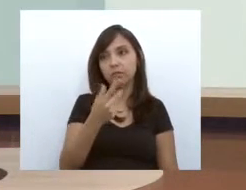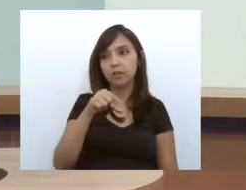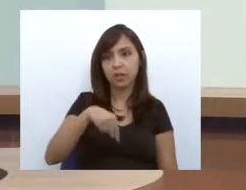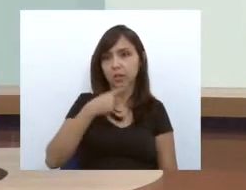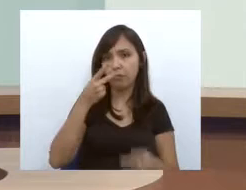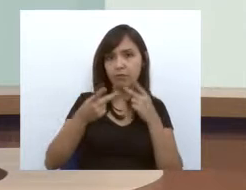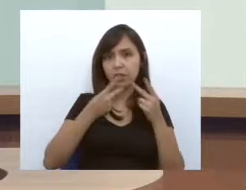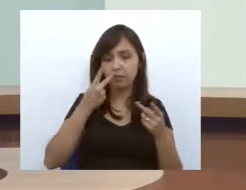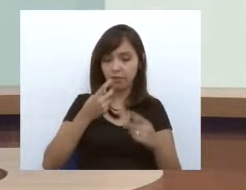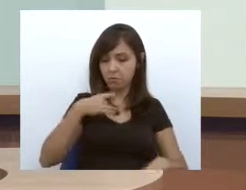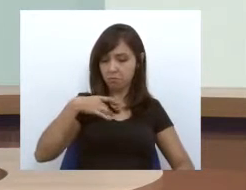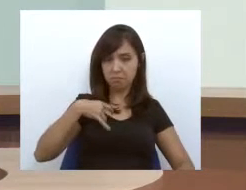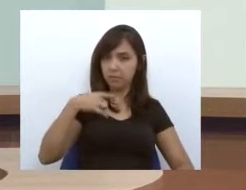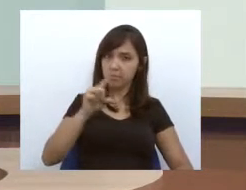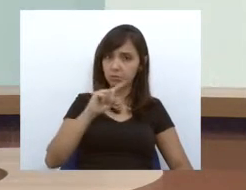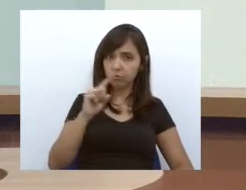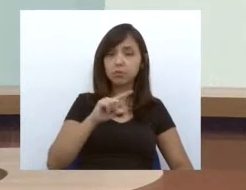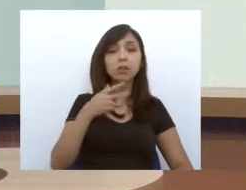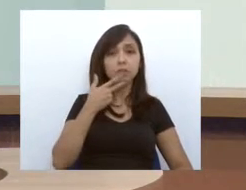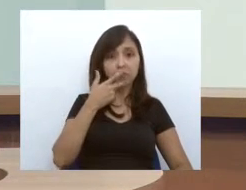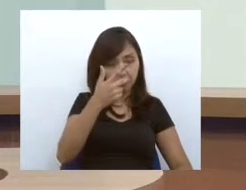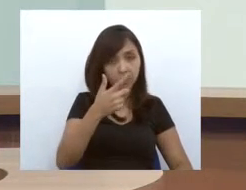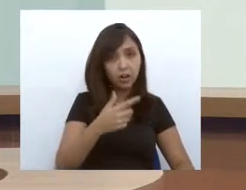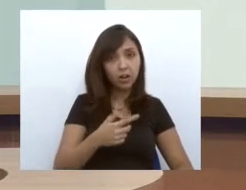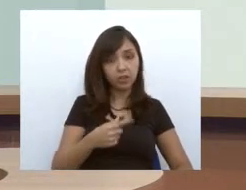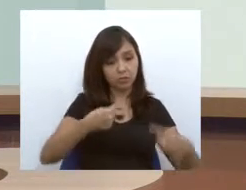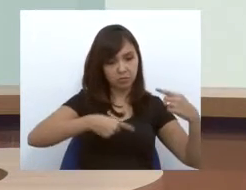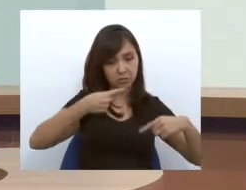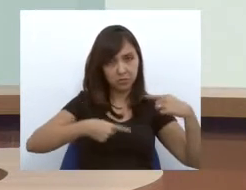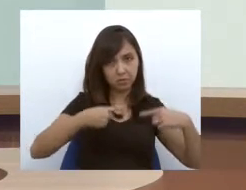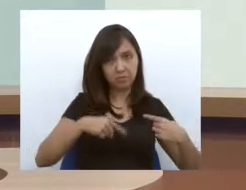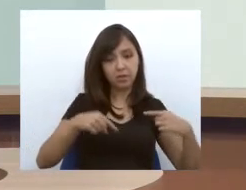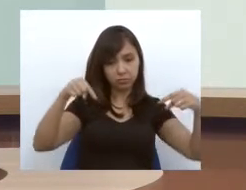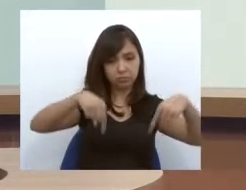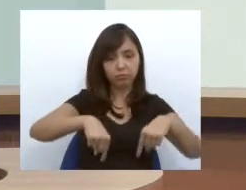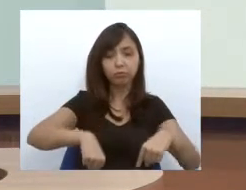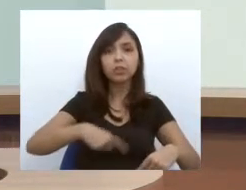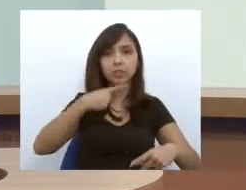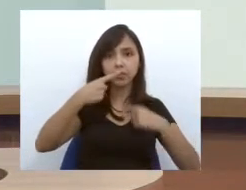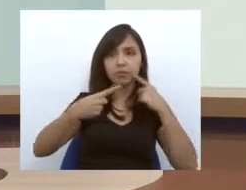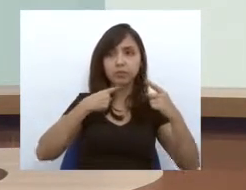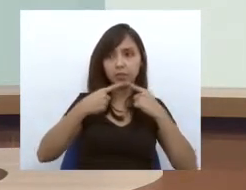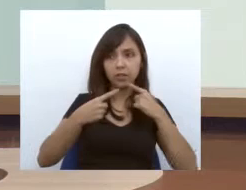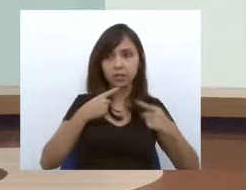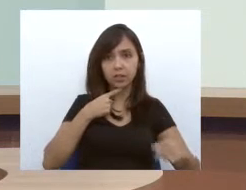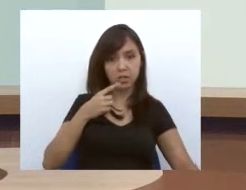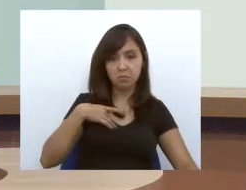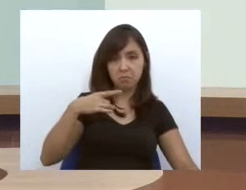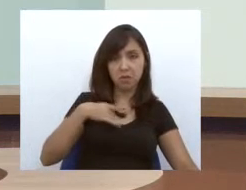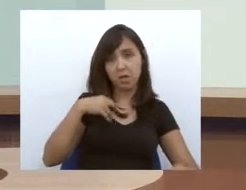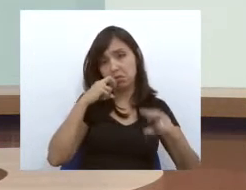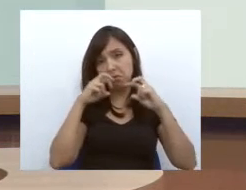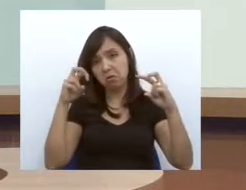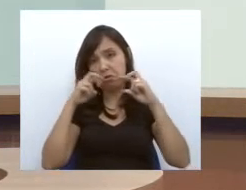vaia, não. Nós vamos para o debate. É verdade. Nós não temos medo de vaia.